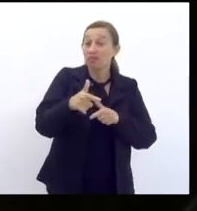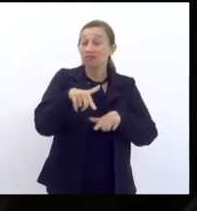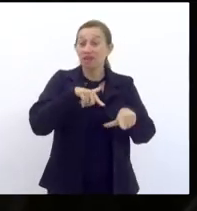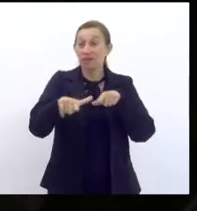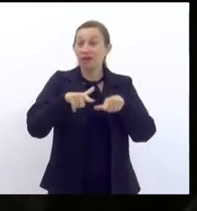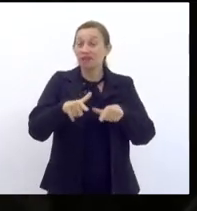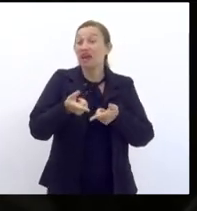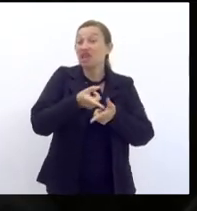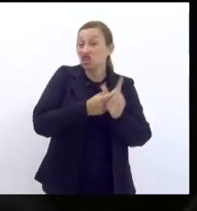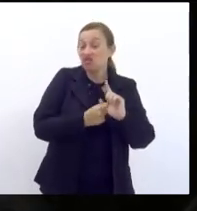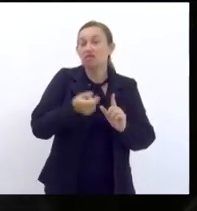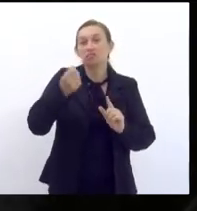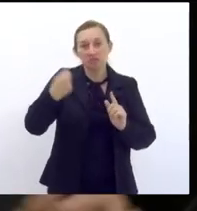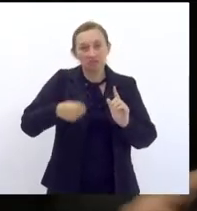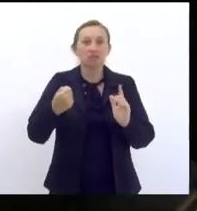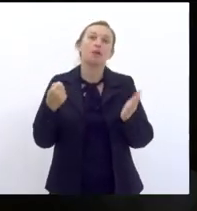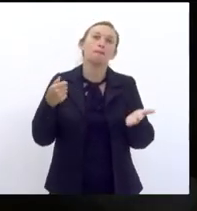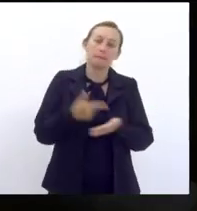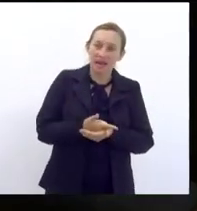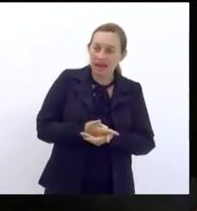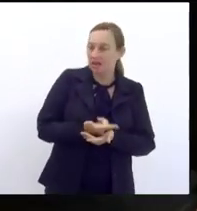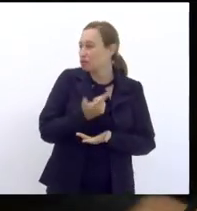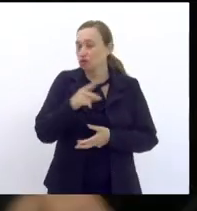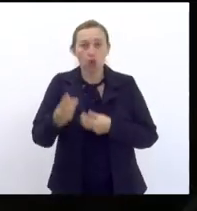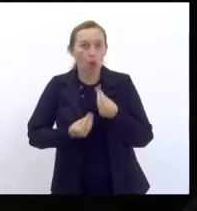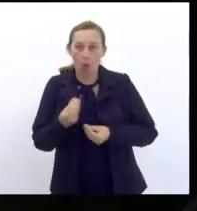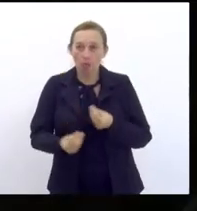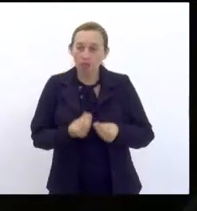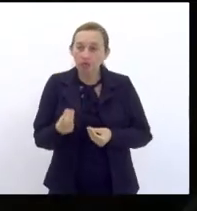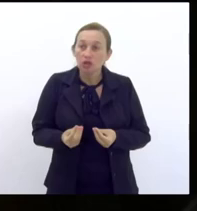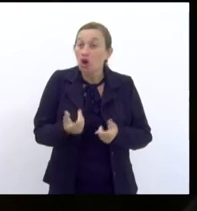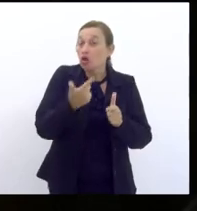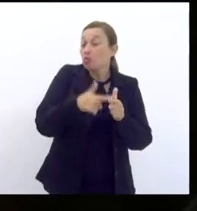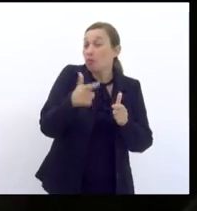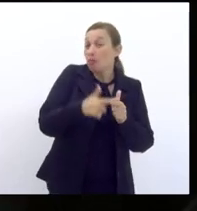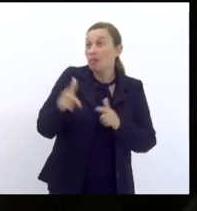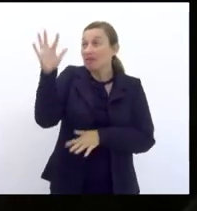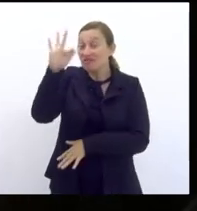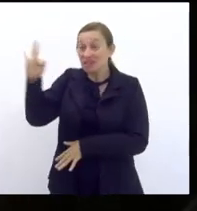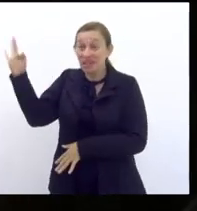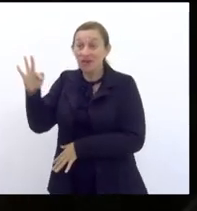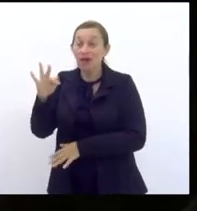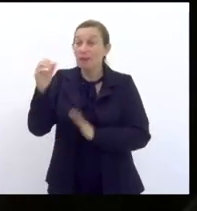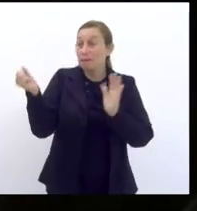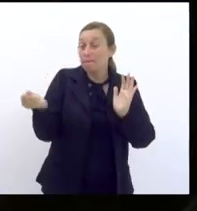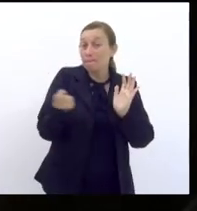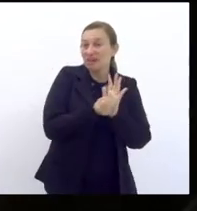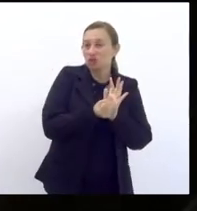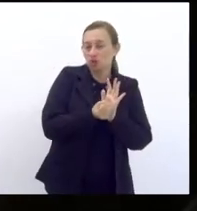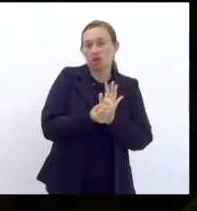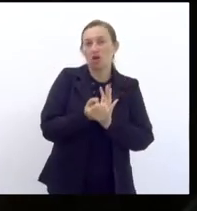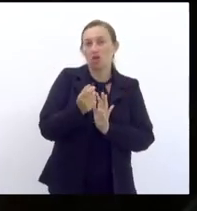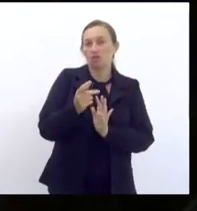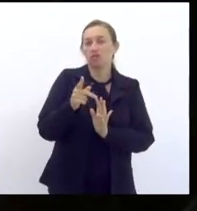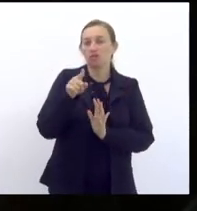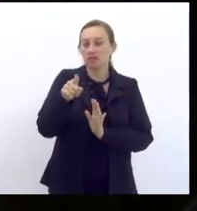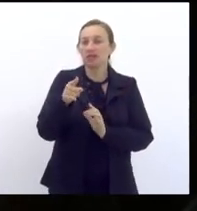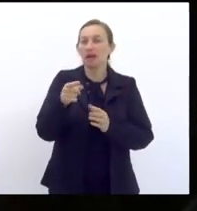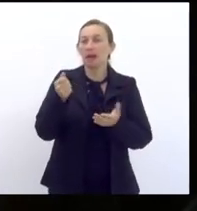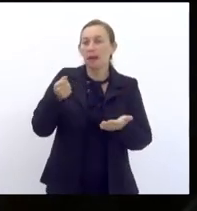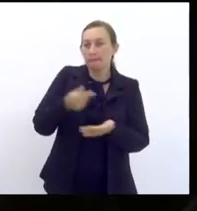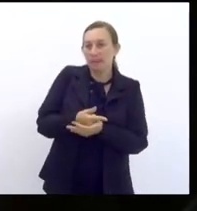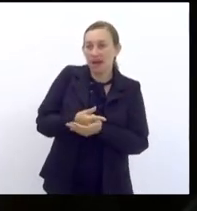trabalhista tem que pagar não tem jeito como vimos naquela reunião lá e o problema Federal é patronal você paga um funcionário tem que